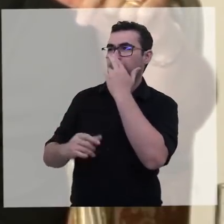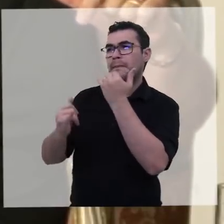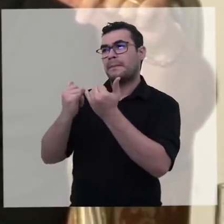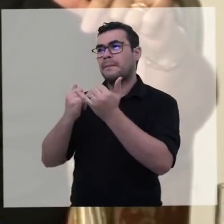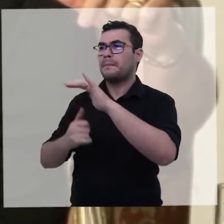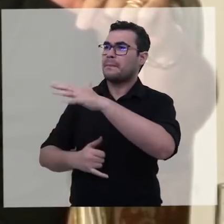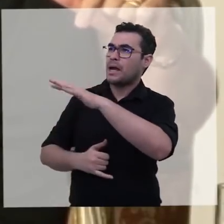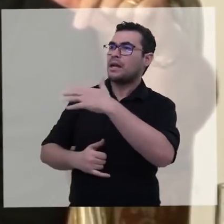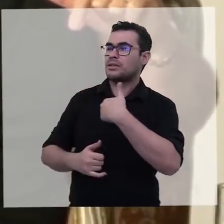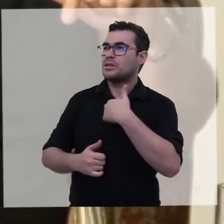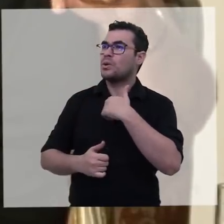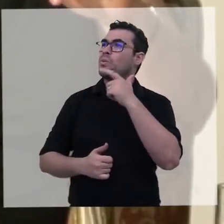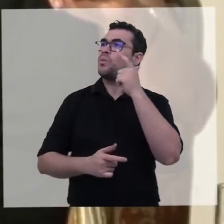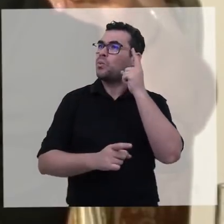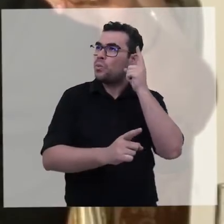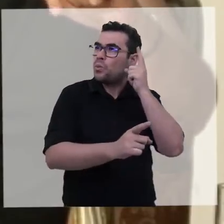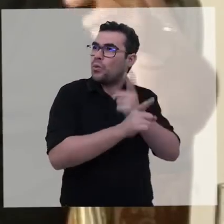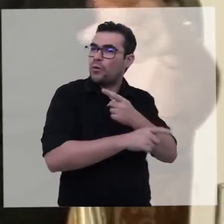escoamento superficial.